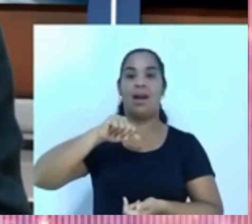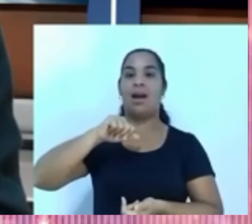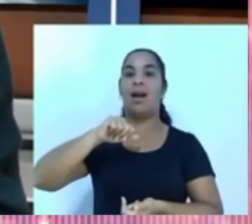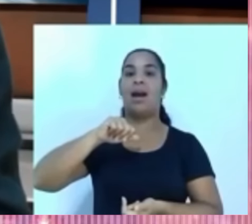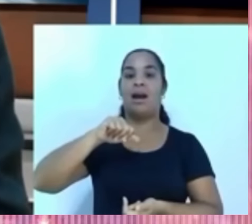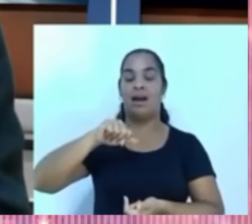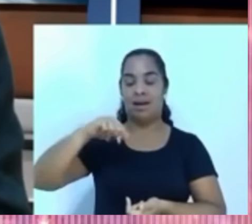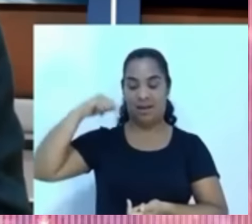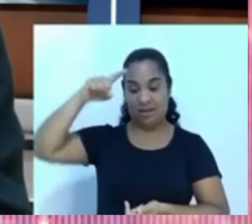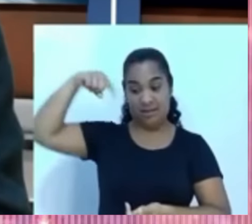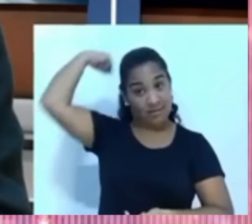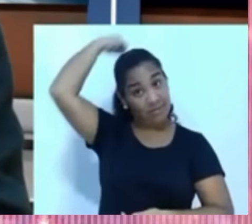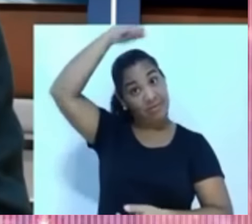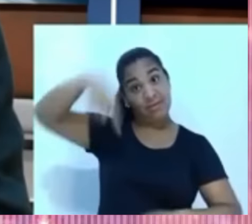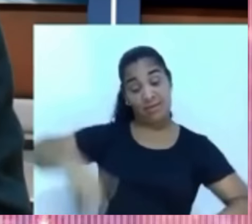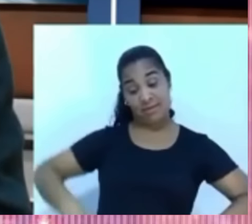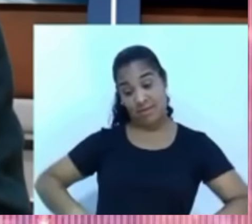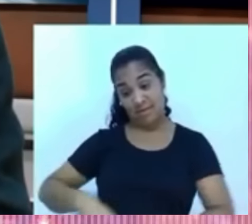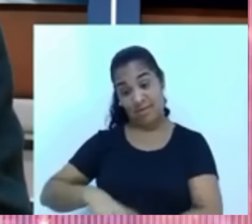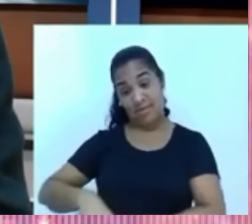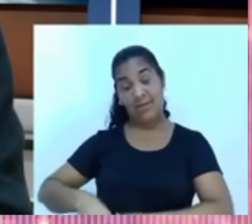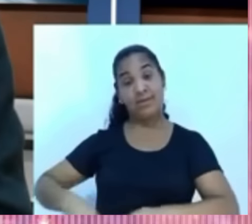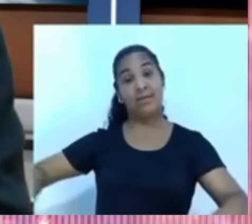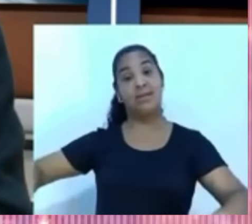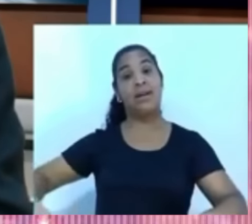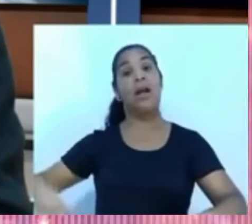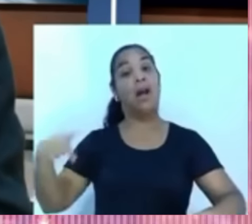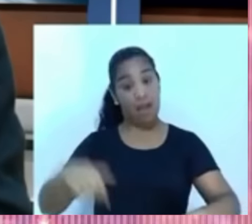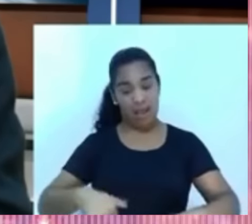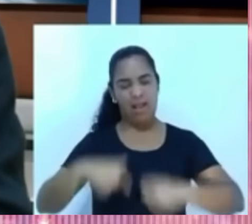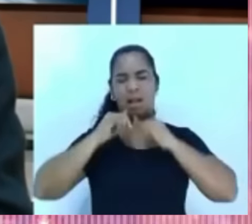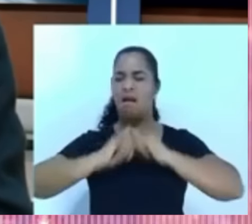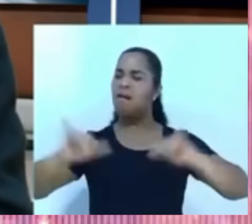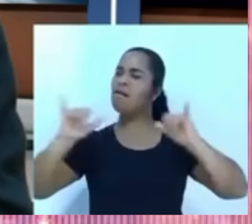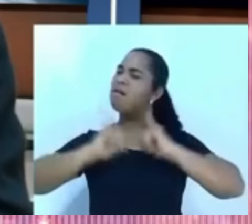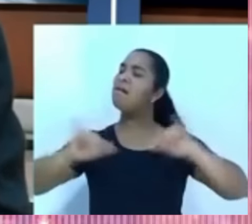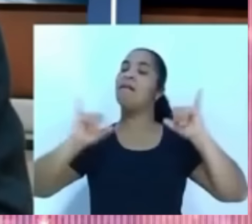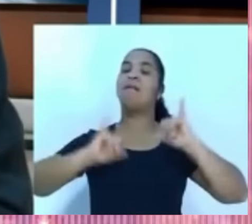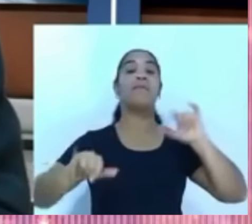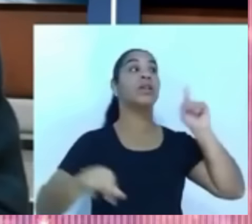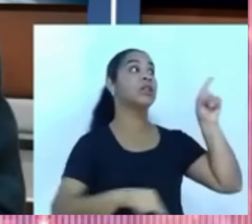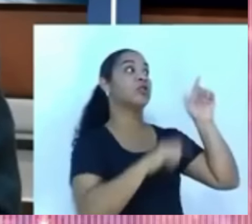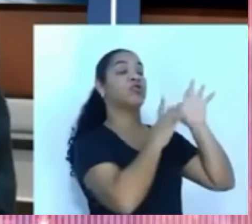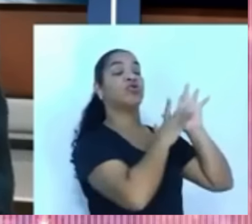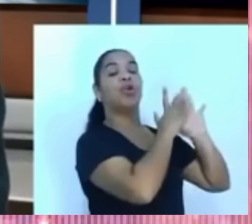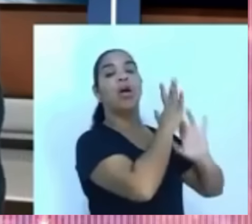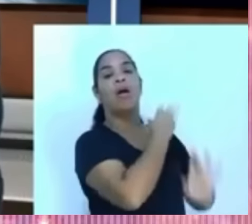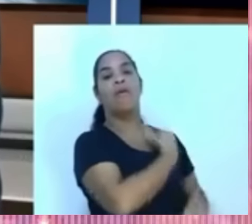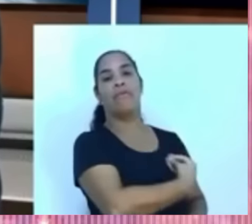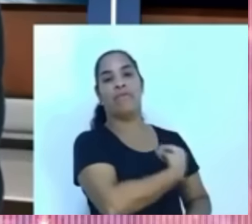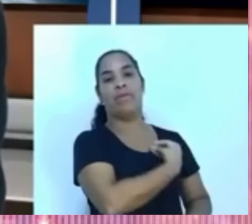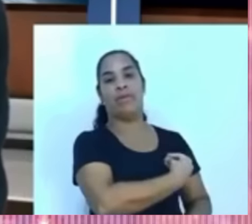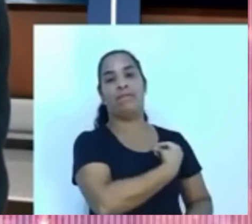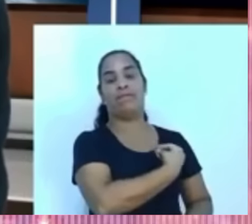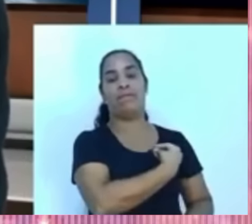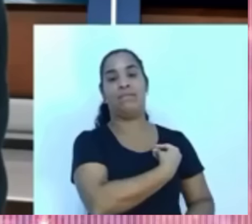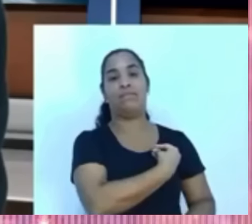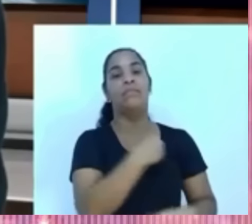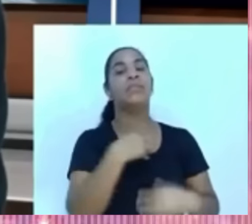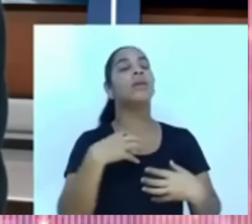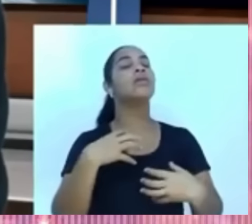Francisco traz Jesus de volta pelo amor pelo sentimento lúcido